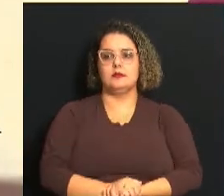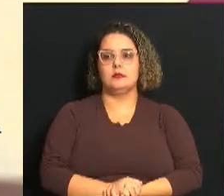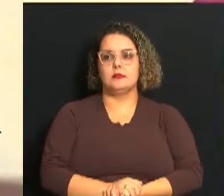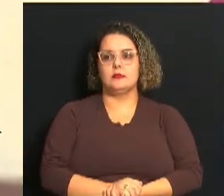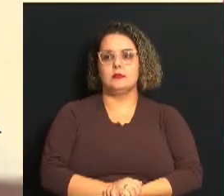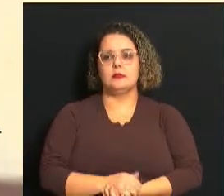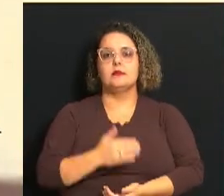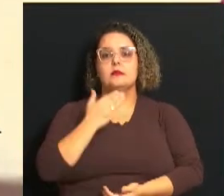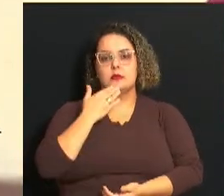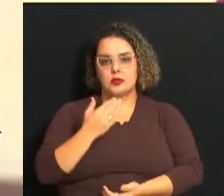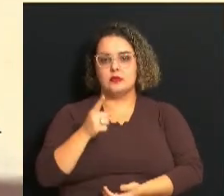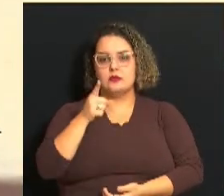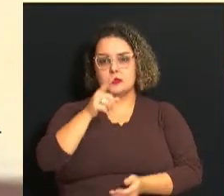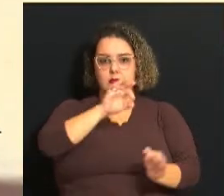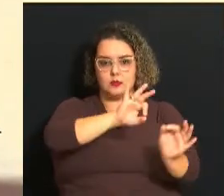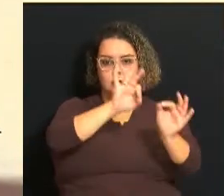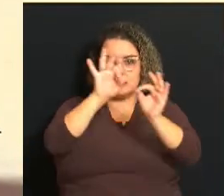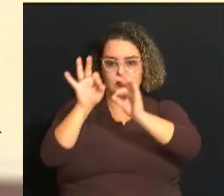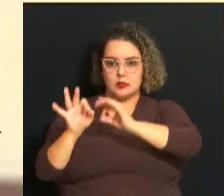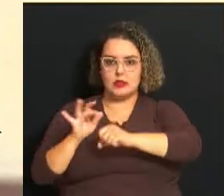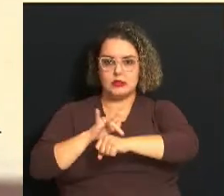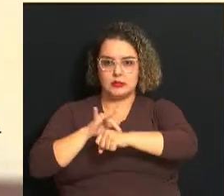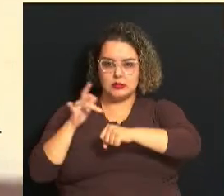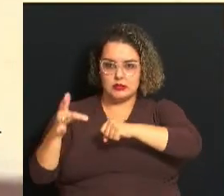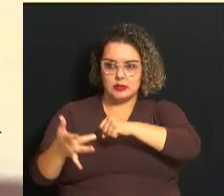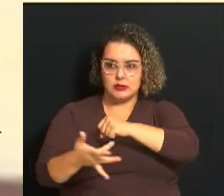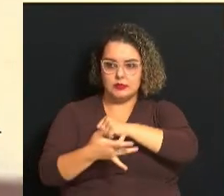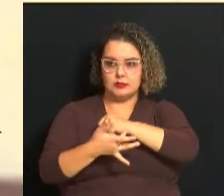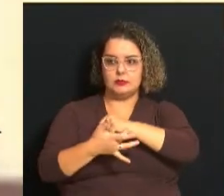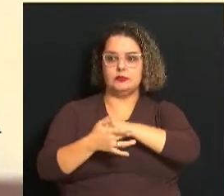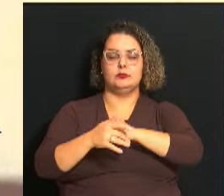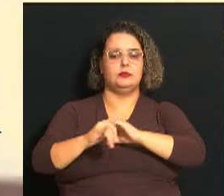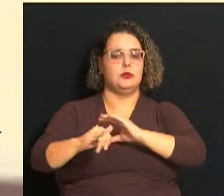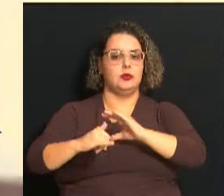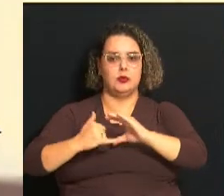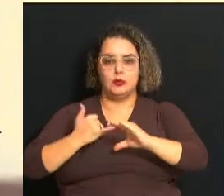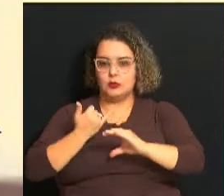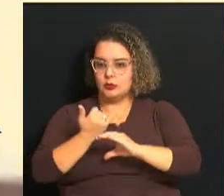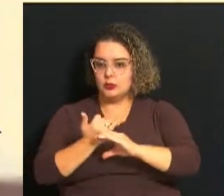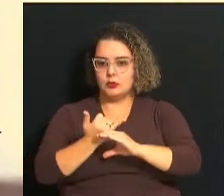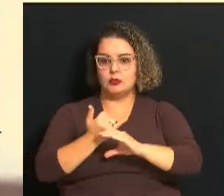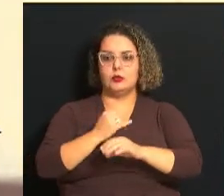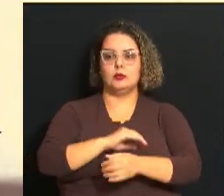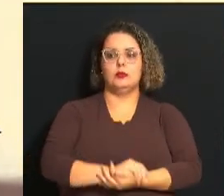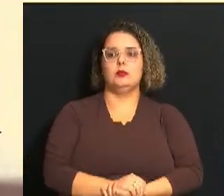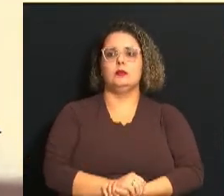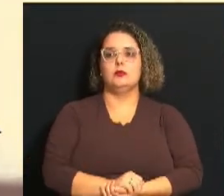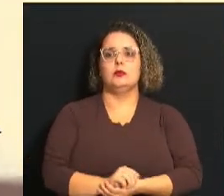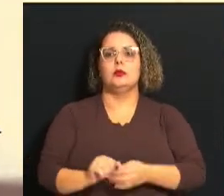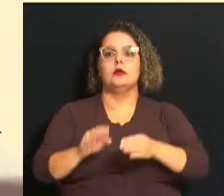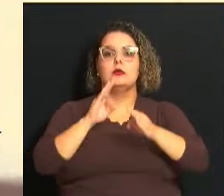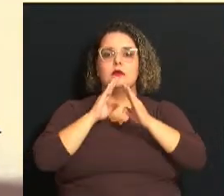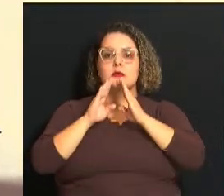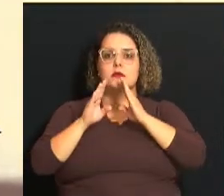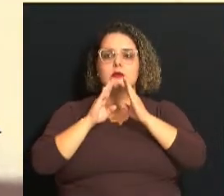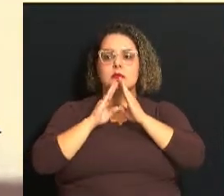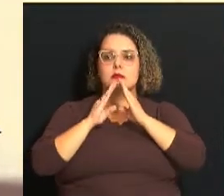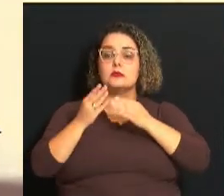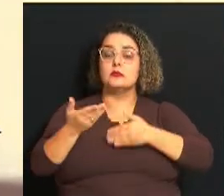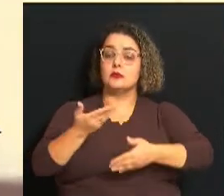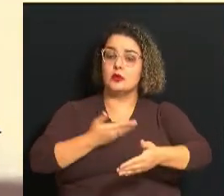vocês que estiverem acompanhando pelas redes sociais como YouTube ou como o Facebook e